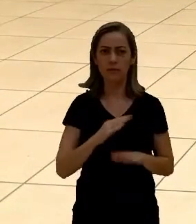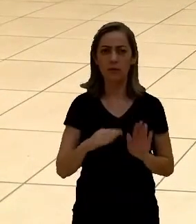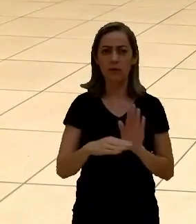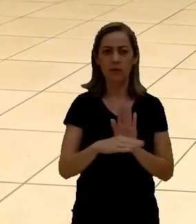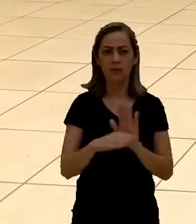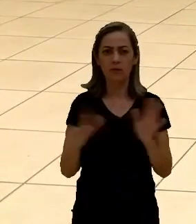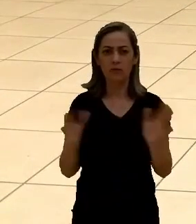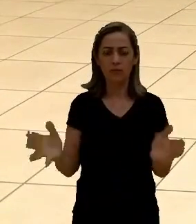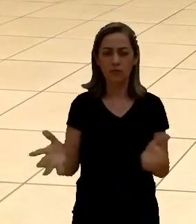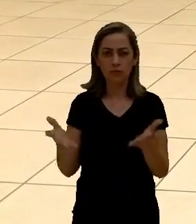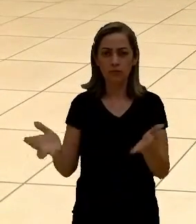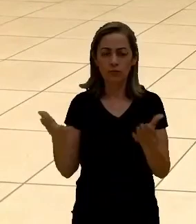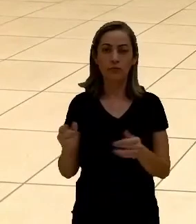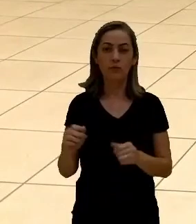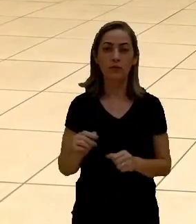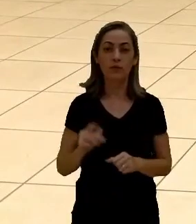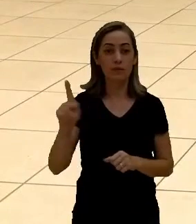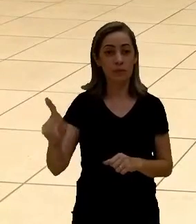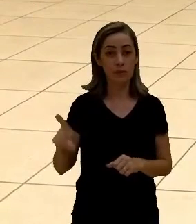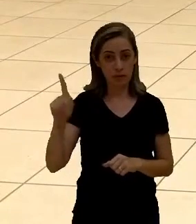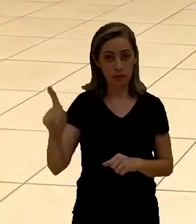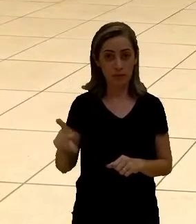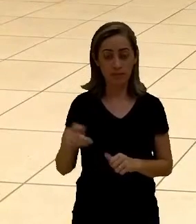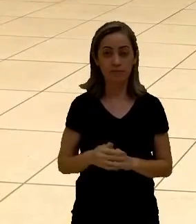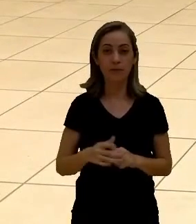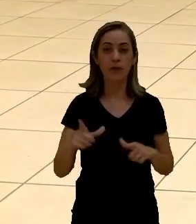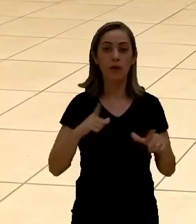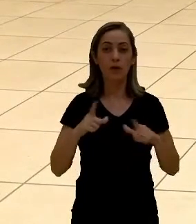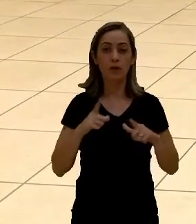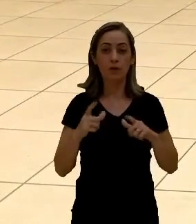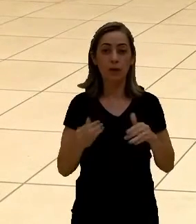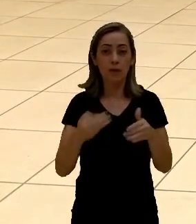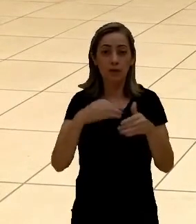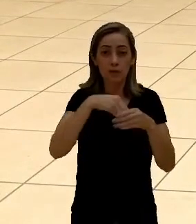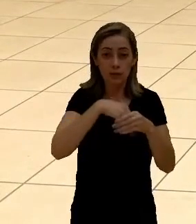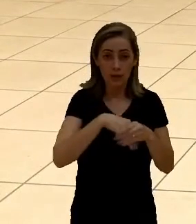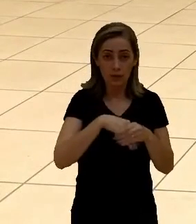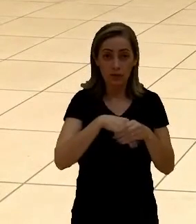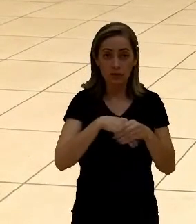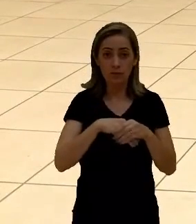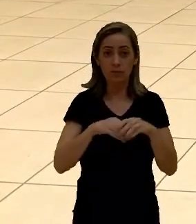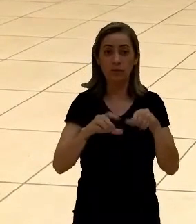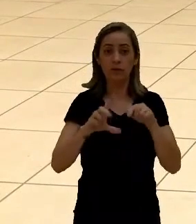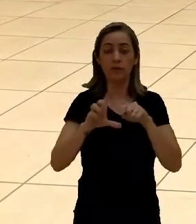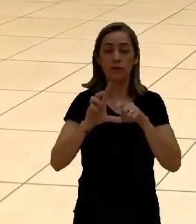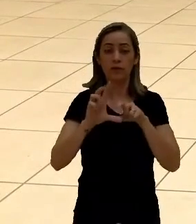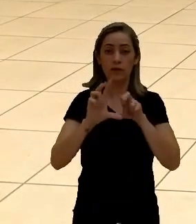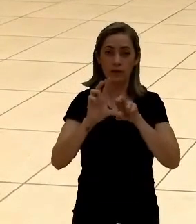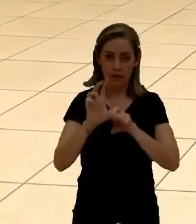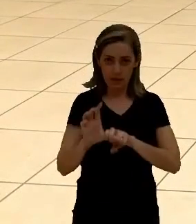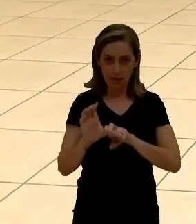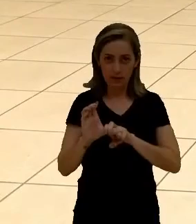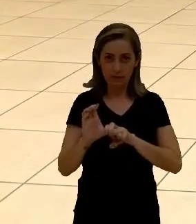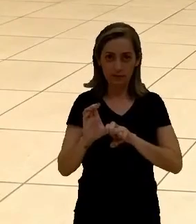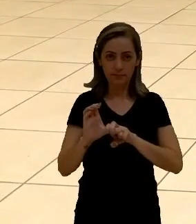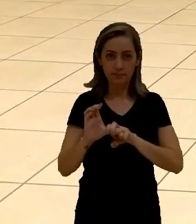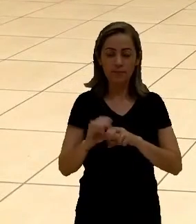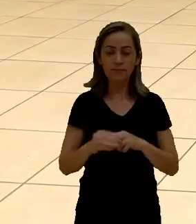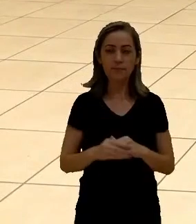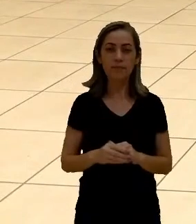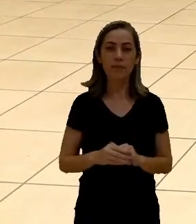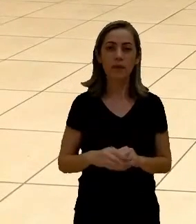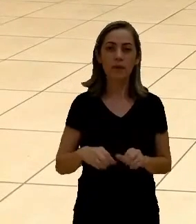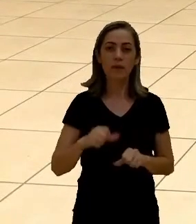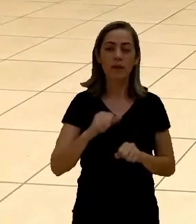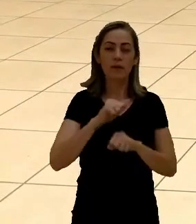pastorais eh Isto é um trabalho dentro da Catedral com a arquidiocese eu ajudo no